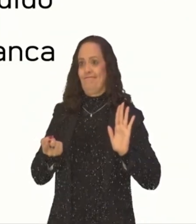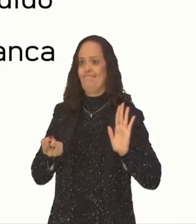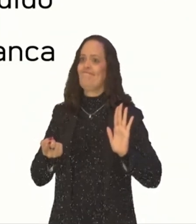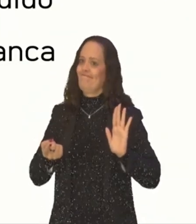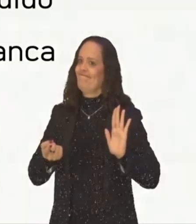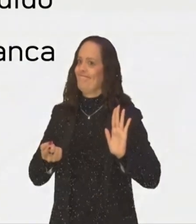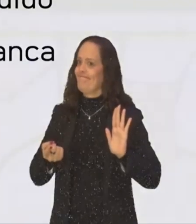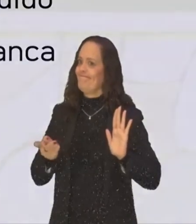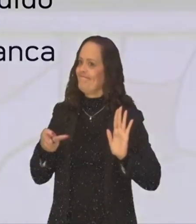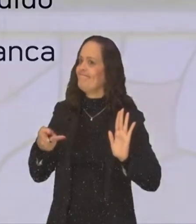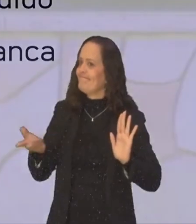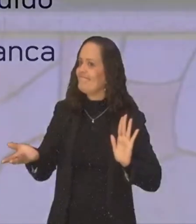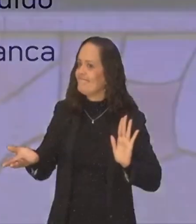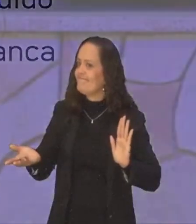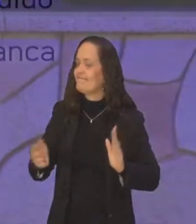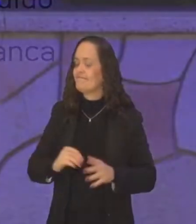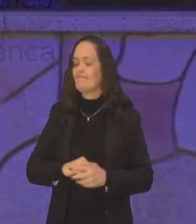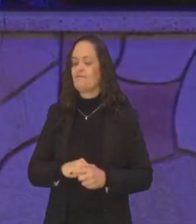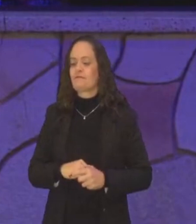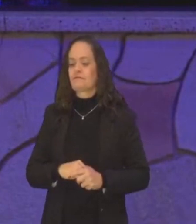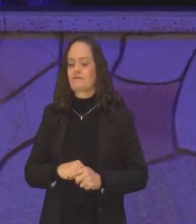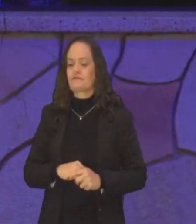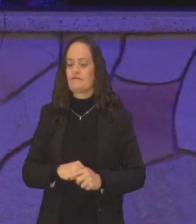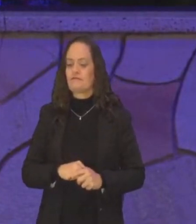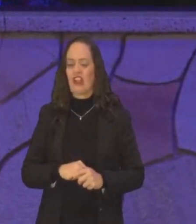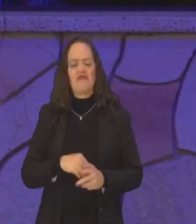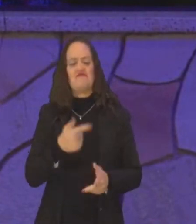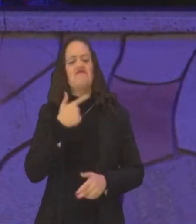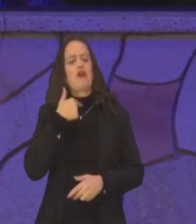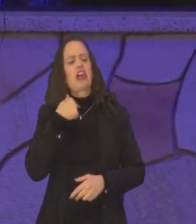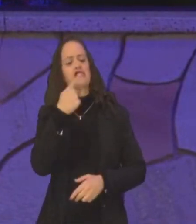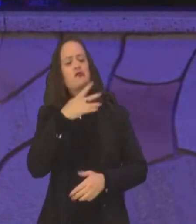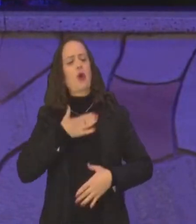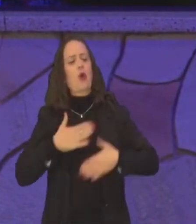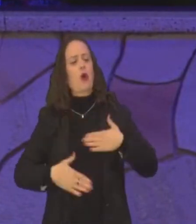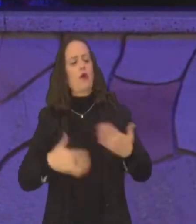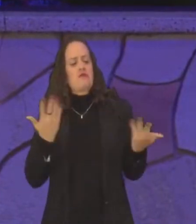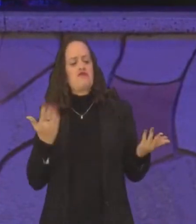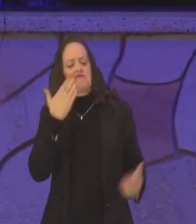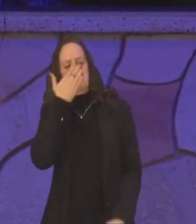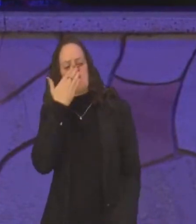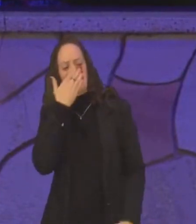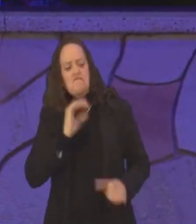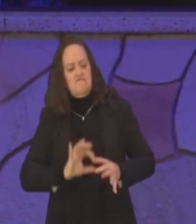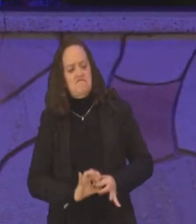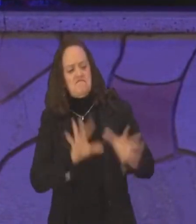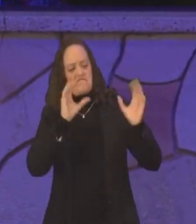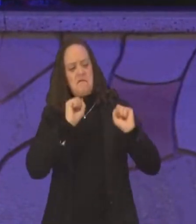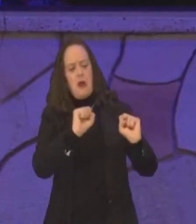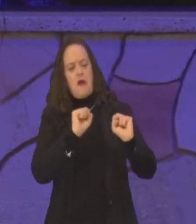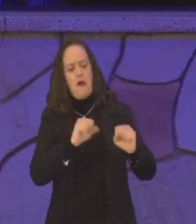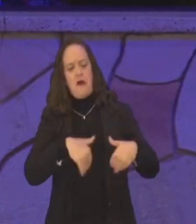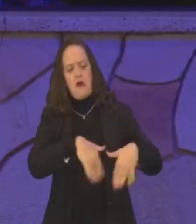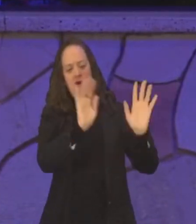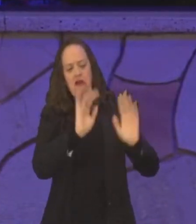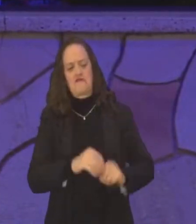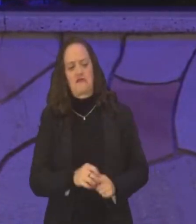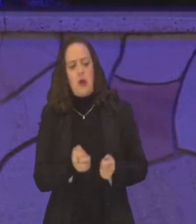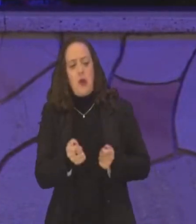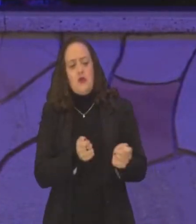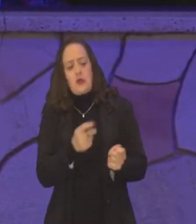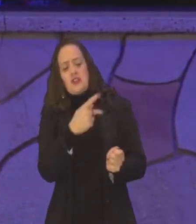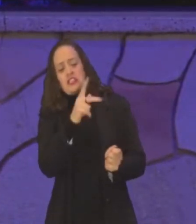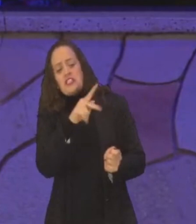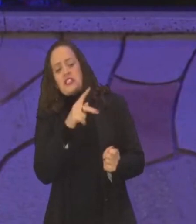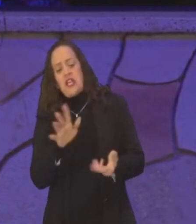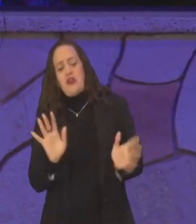notar estas questões. Faça o que você quiser com o seu corpo, ele é seu, o controle é seu, ninguém